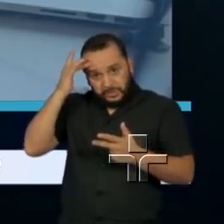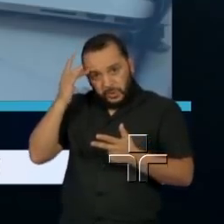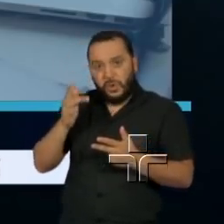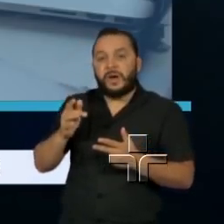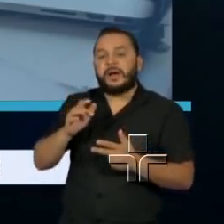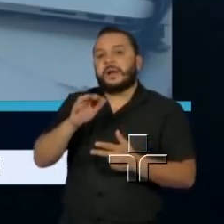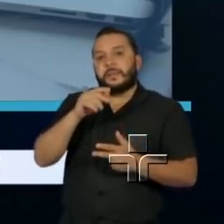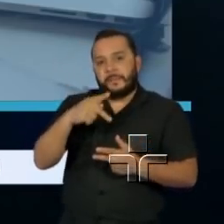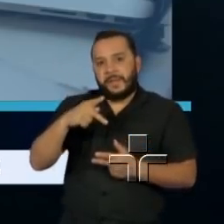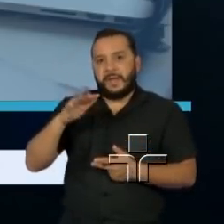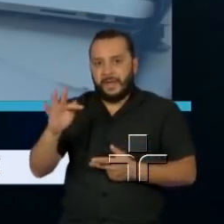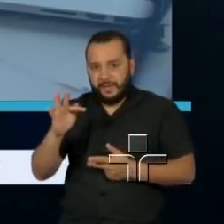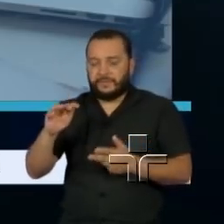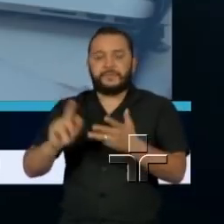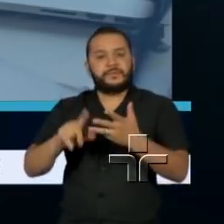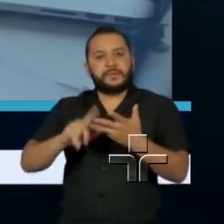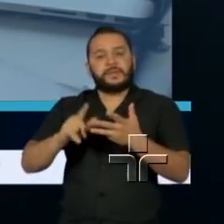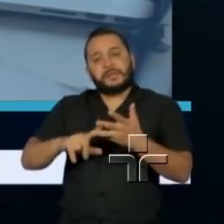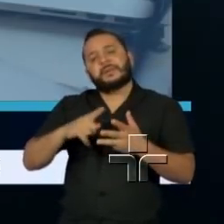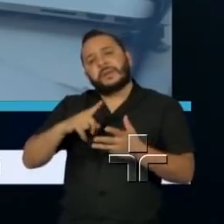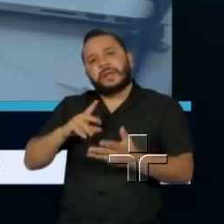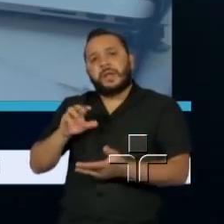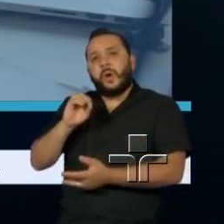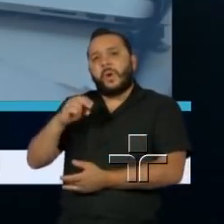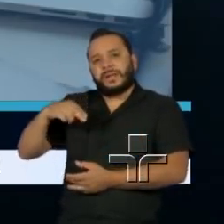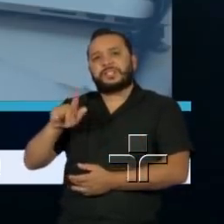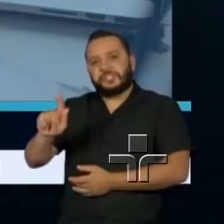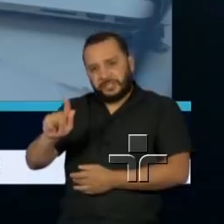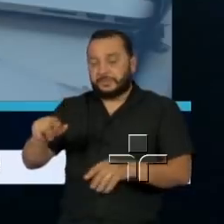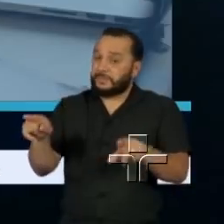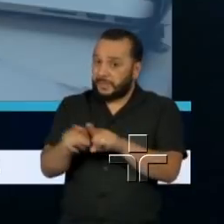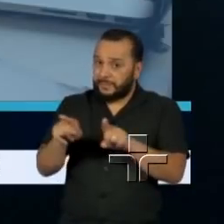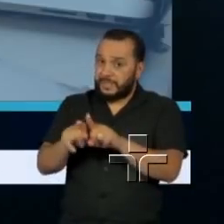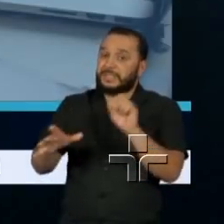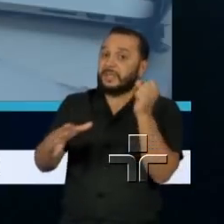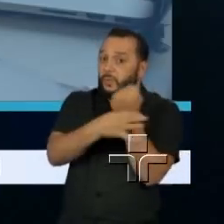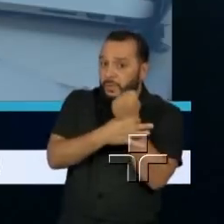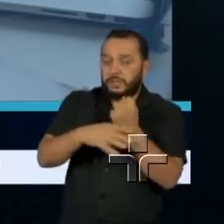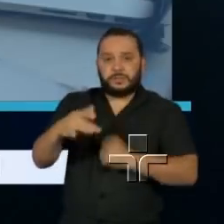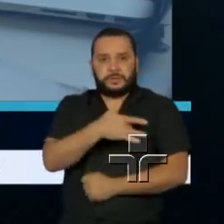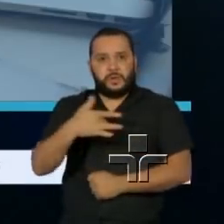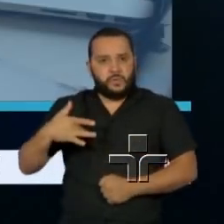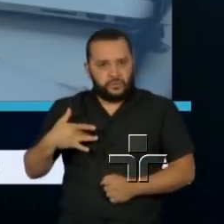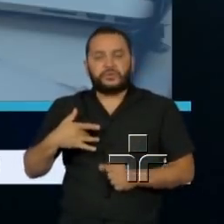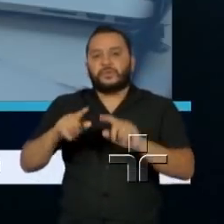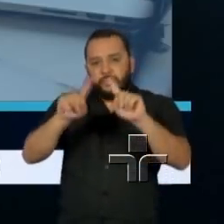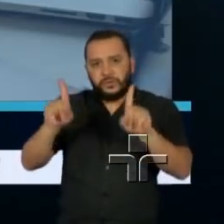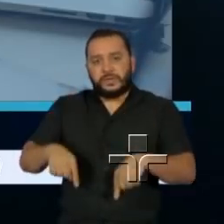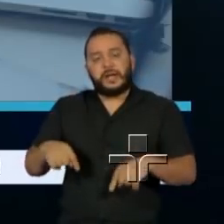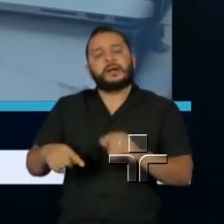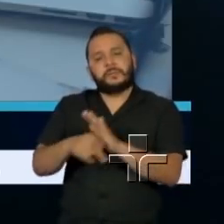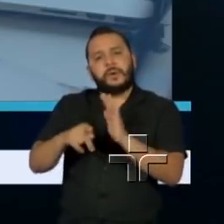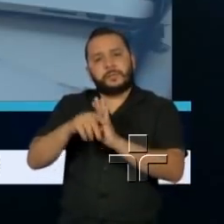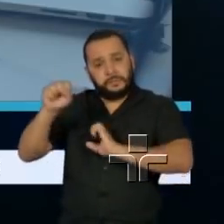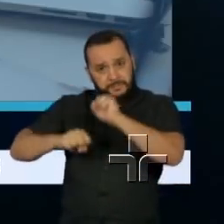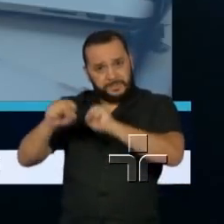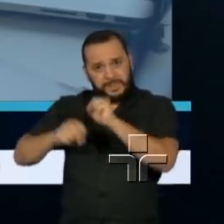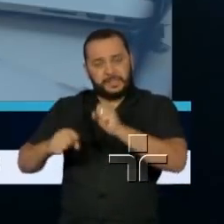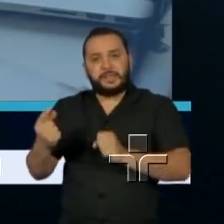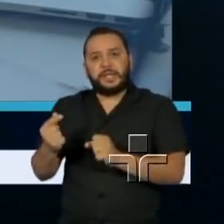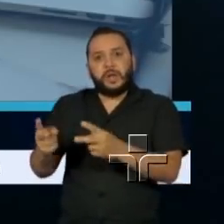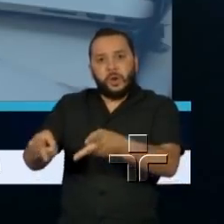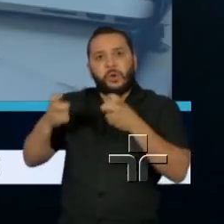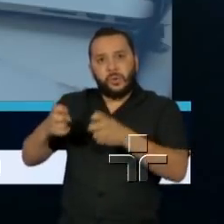fins lucrativos. A entrega das informações sobre a segurança e saúde dos funcionários no trabalho para empresas com faturamento